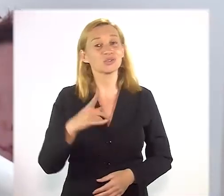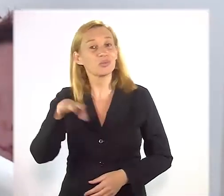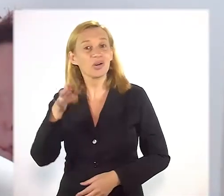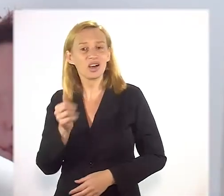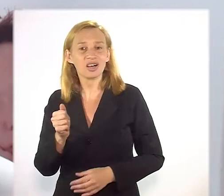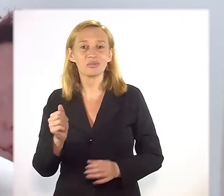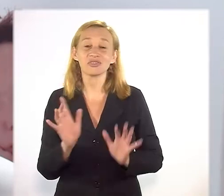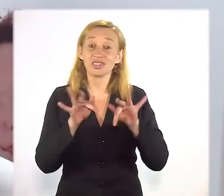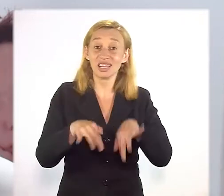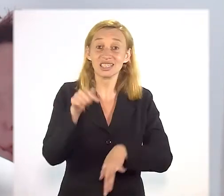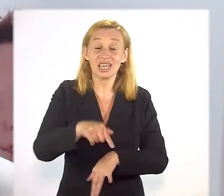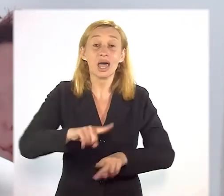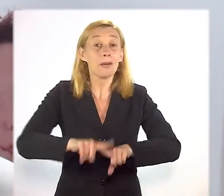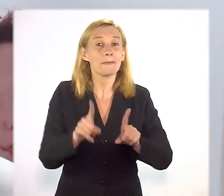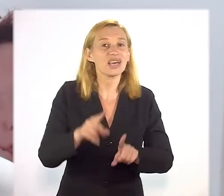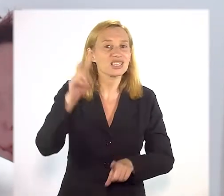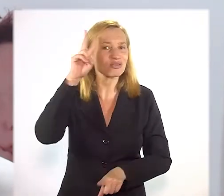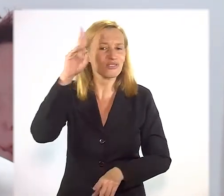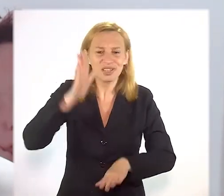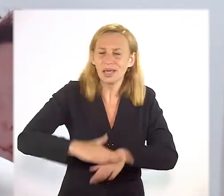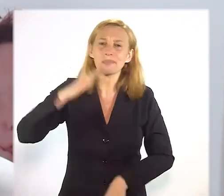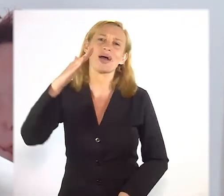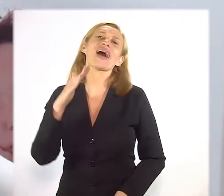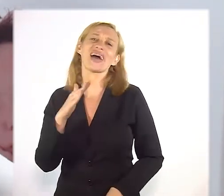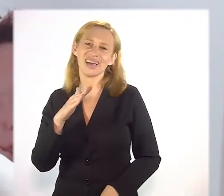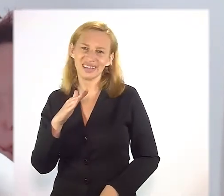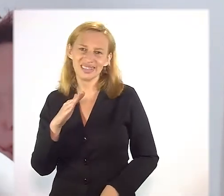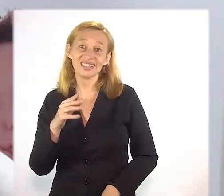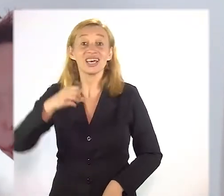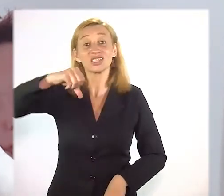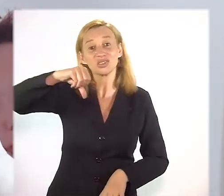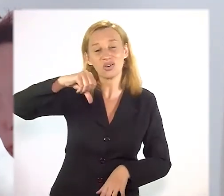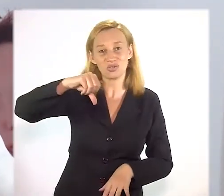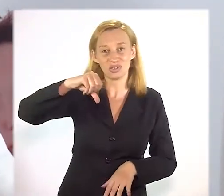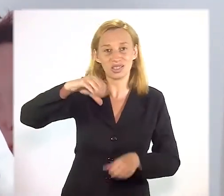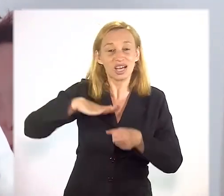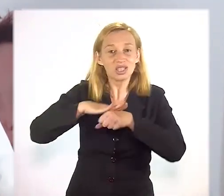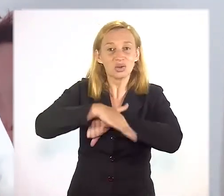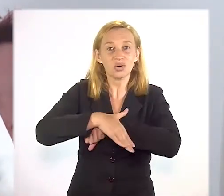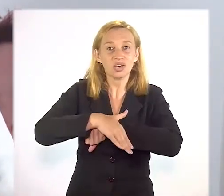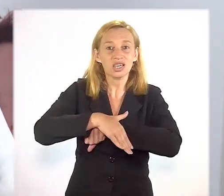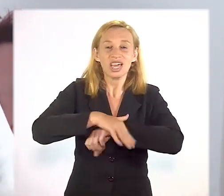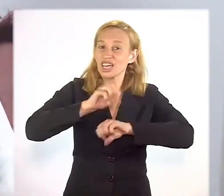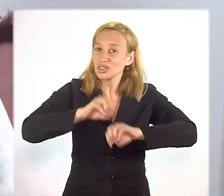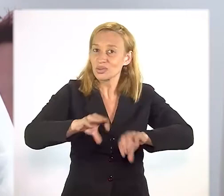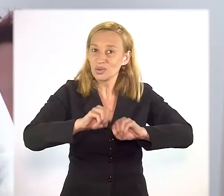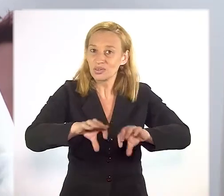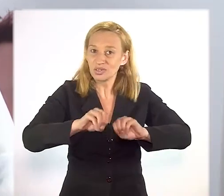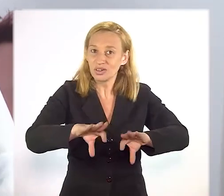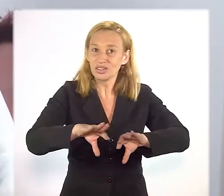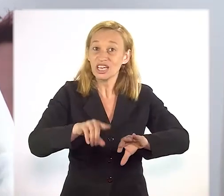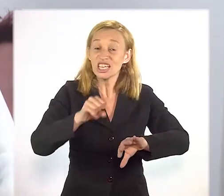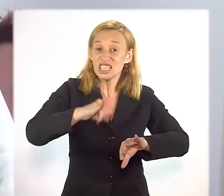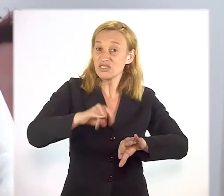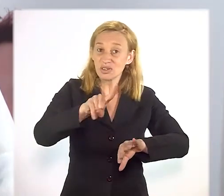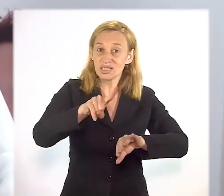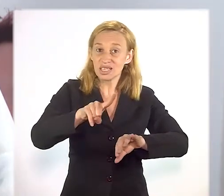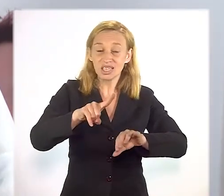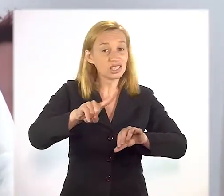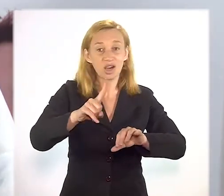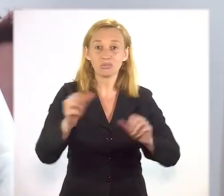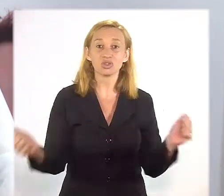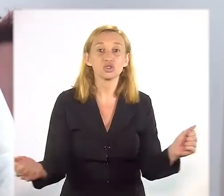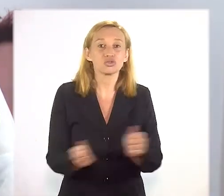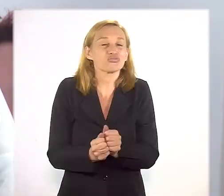nosso programa fica por aqui, mas na segunda-feira que vem tem muito mais às 9h da noite. Educação, se